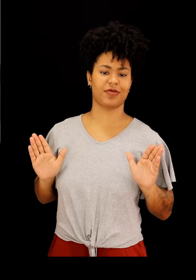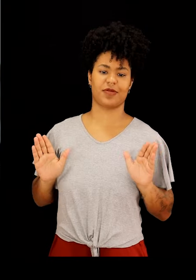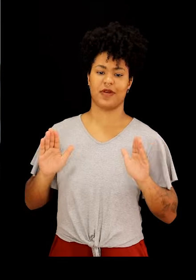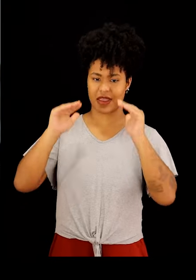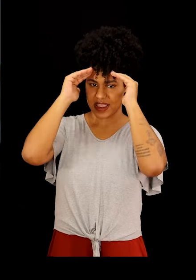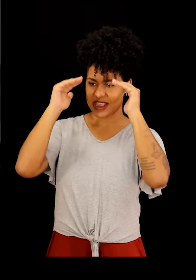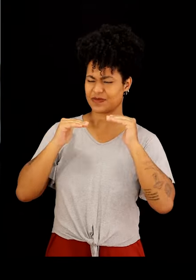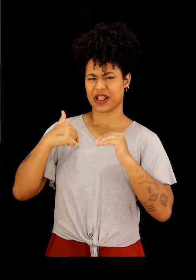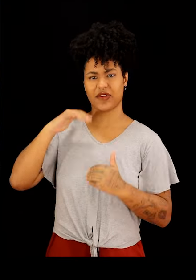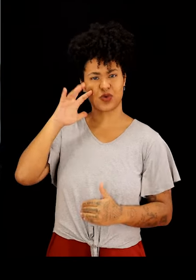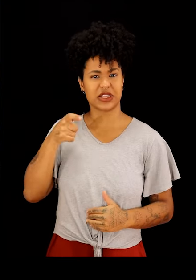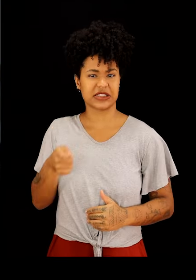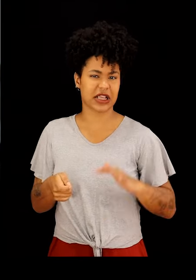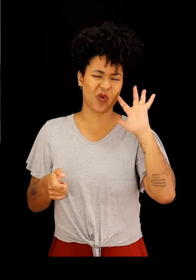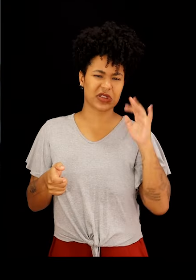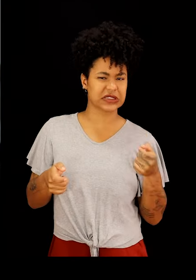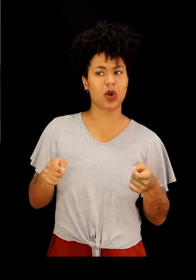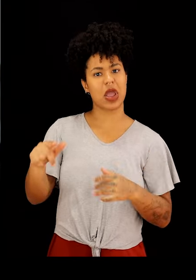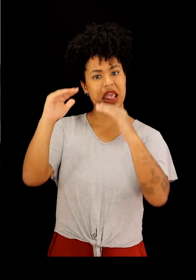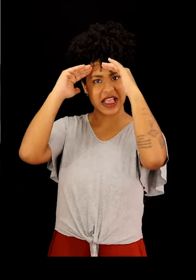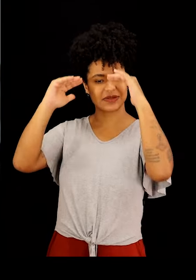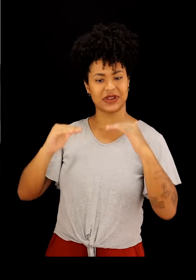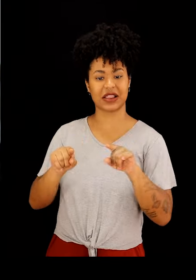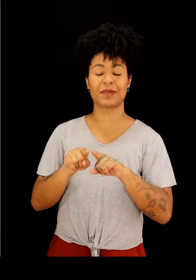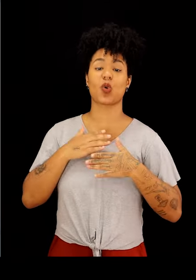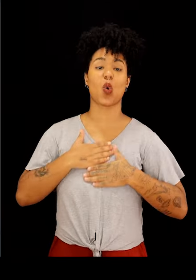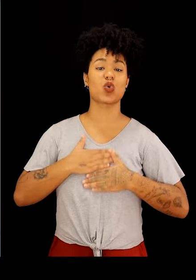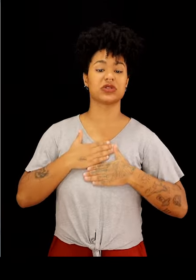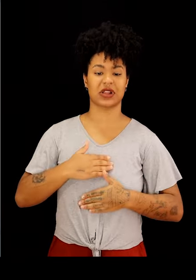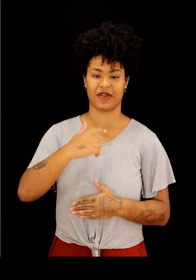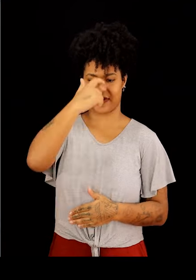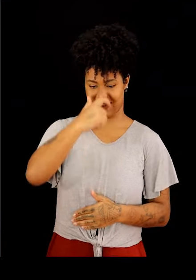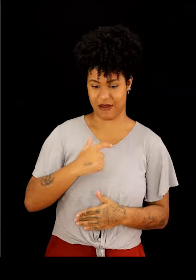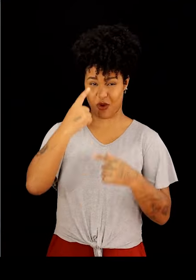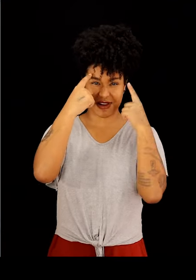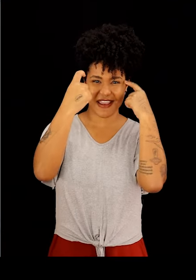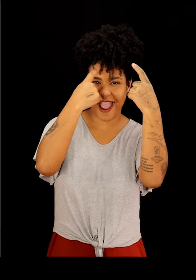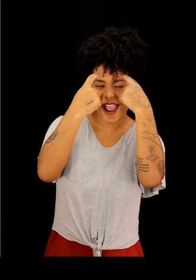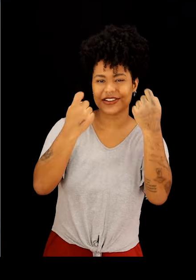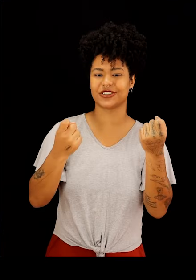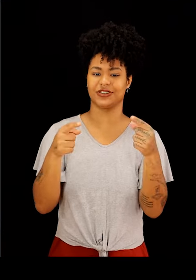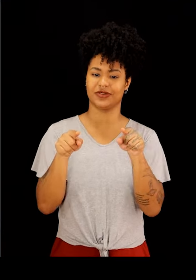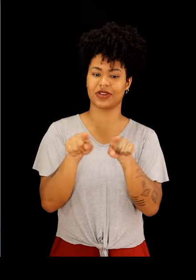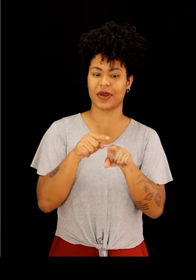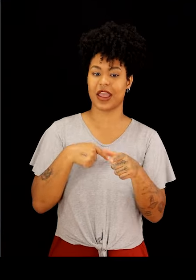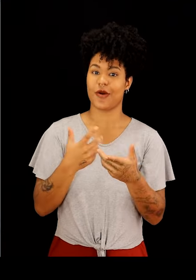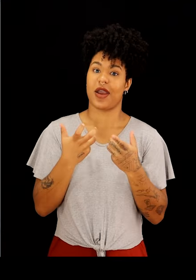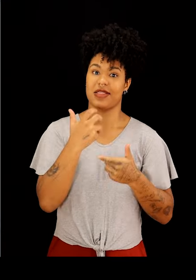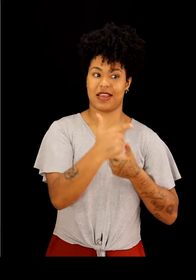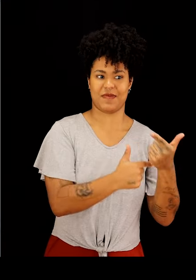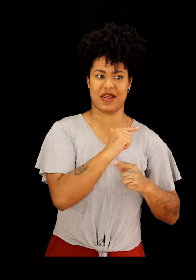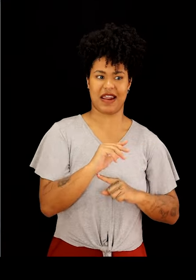minhas decisões e ele gostava muito também que eu sou uma pessoa criativa, sempre quis trabalhar com arte, então